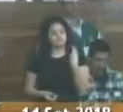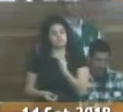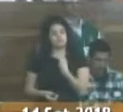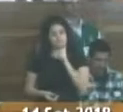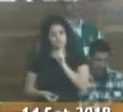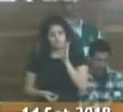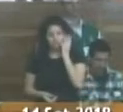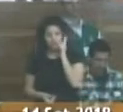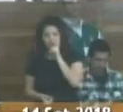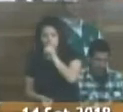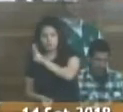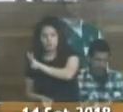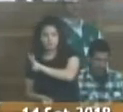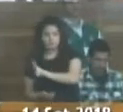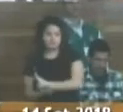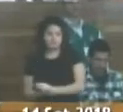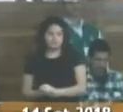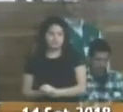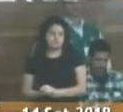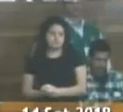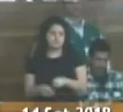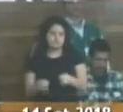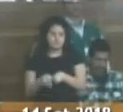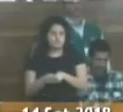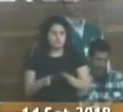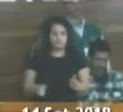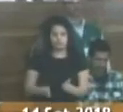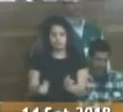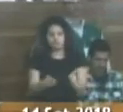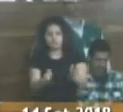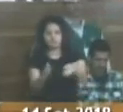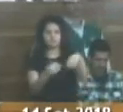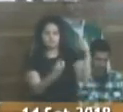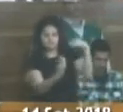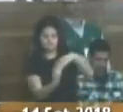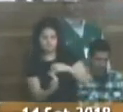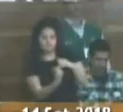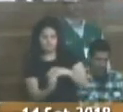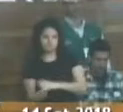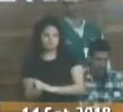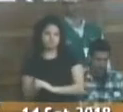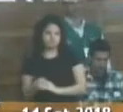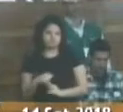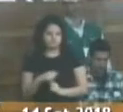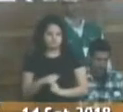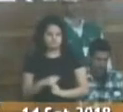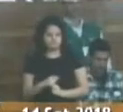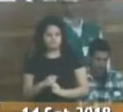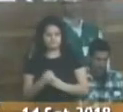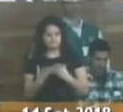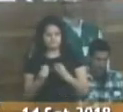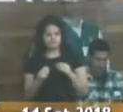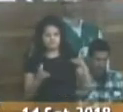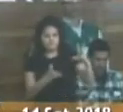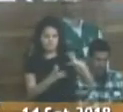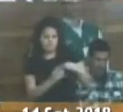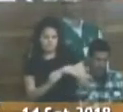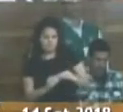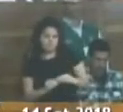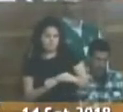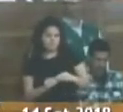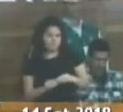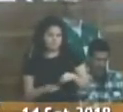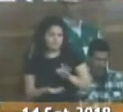olhar para também os rios, as cachoeiras, né, que muitas estão secando,